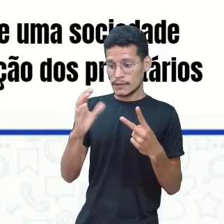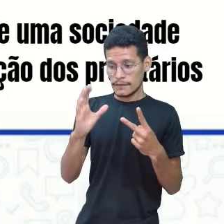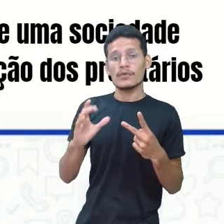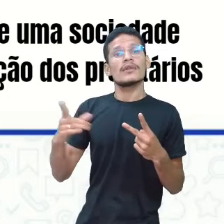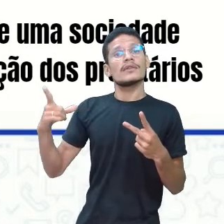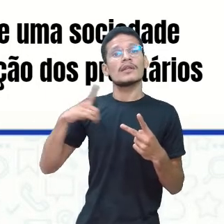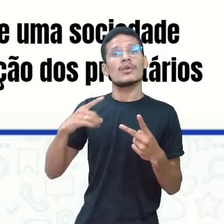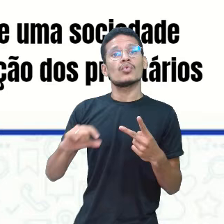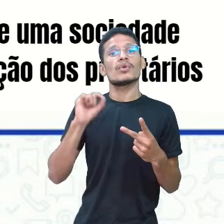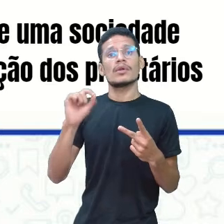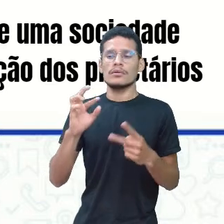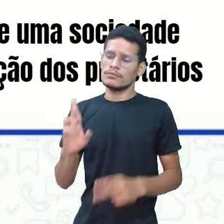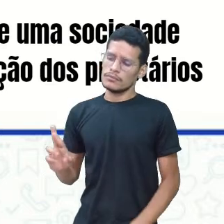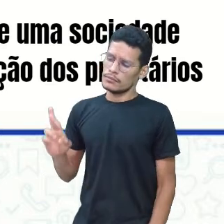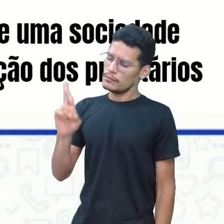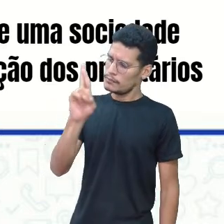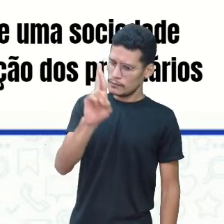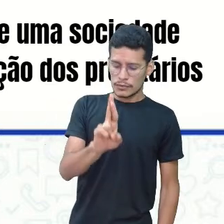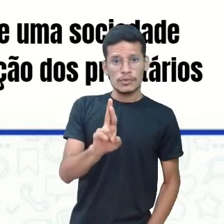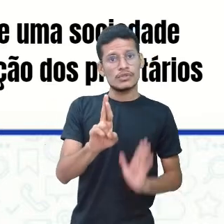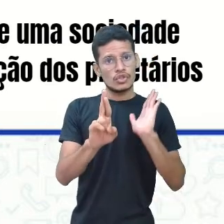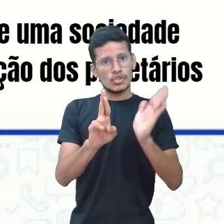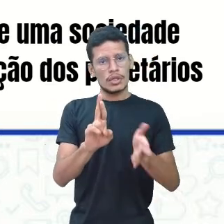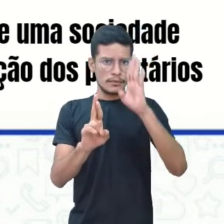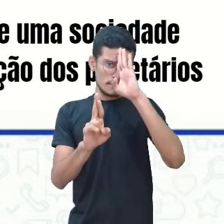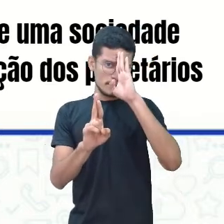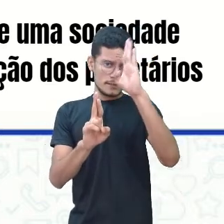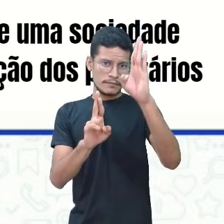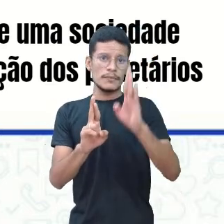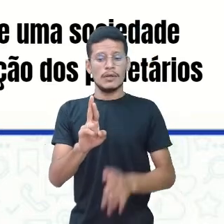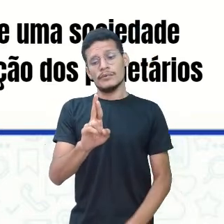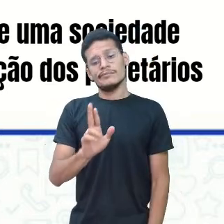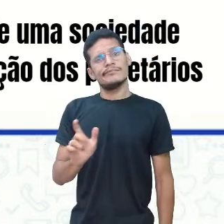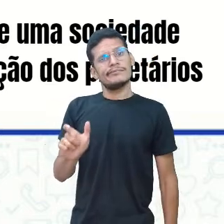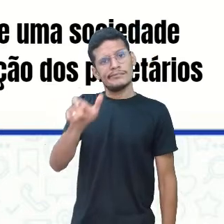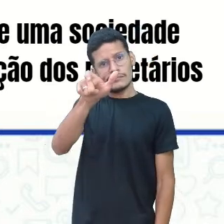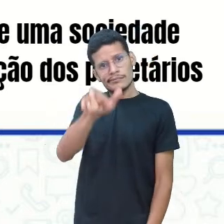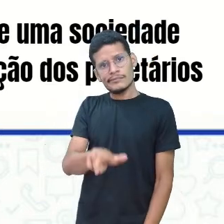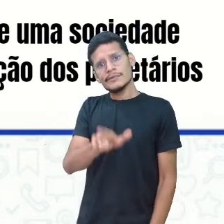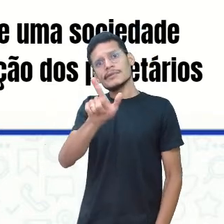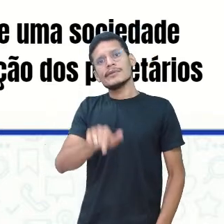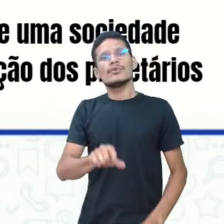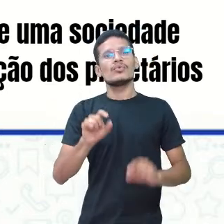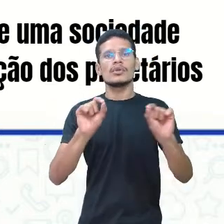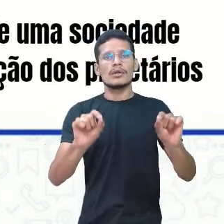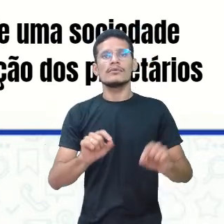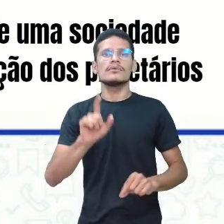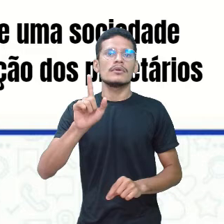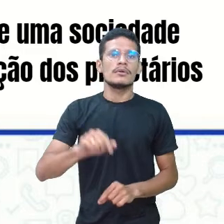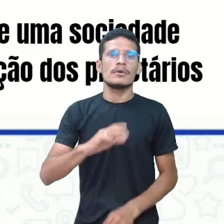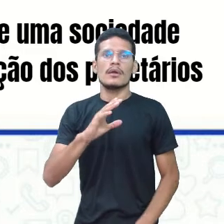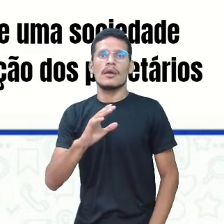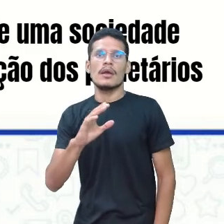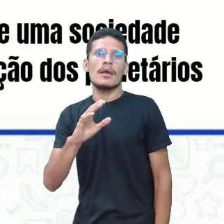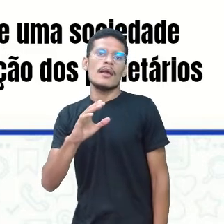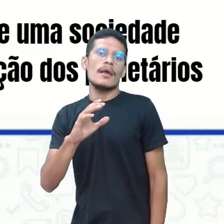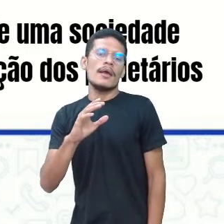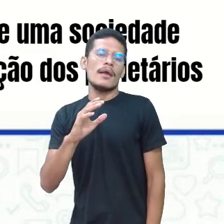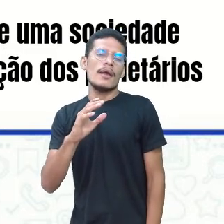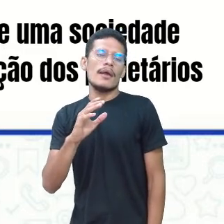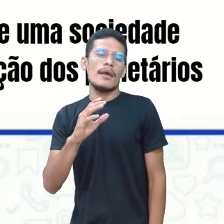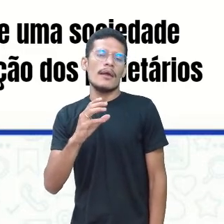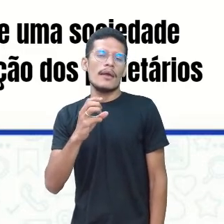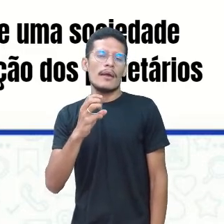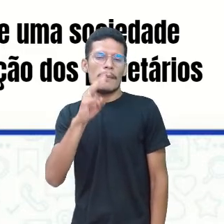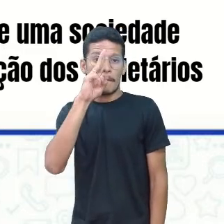cujos representantes, né, principais dessa ideologia são o Karl Marx, né, e o Engels,